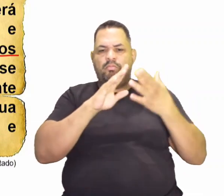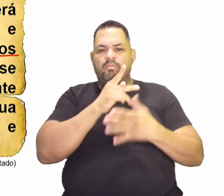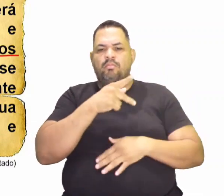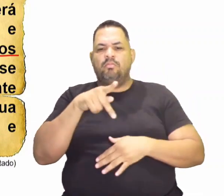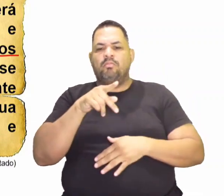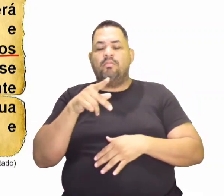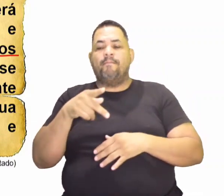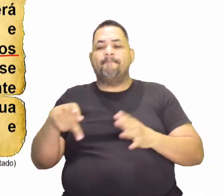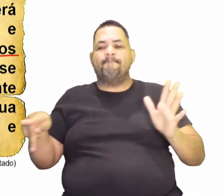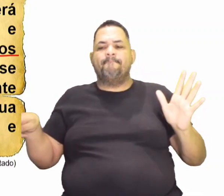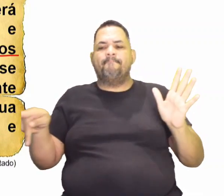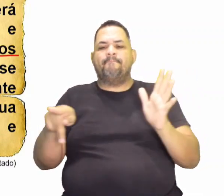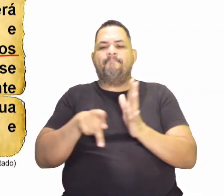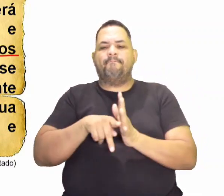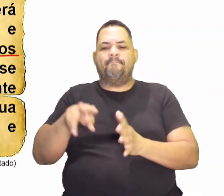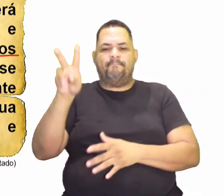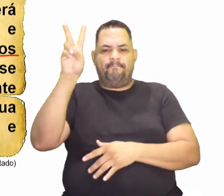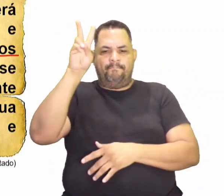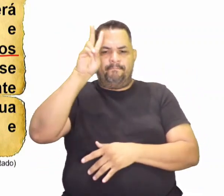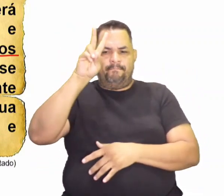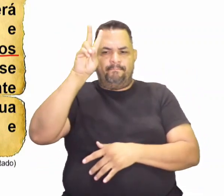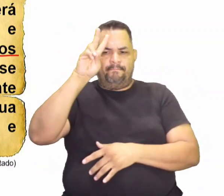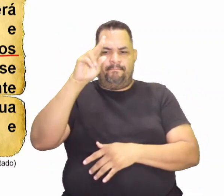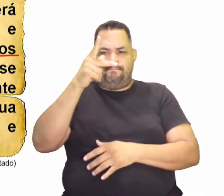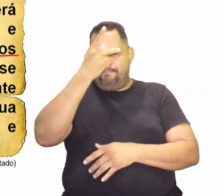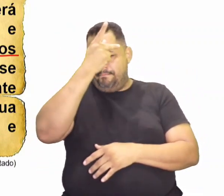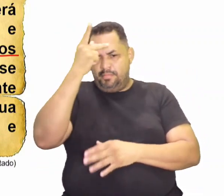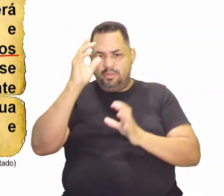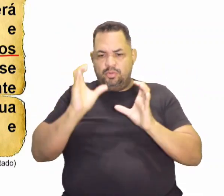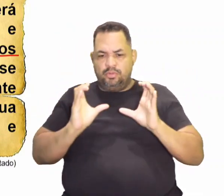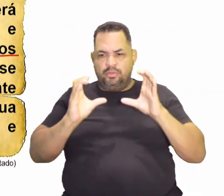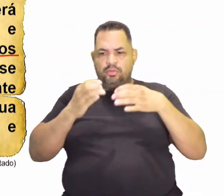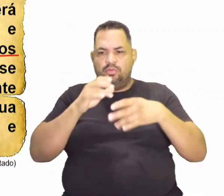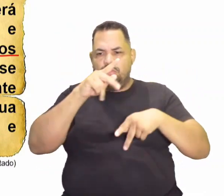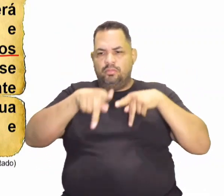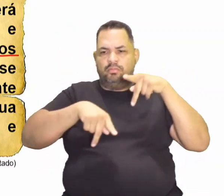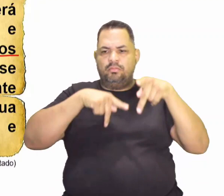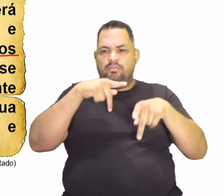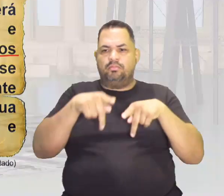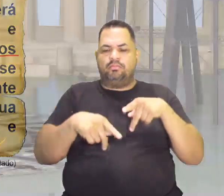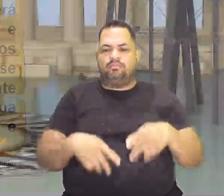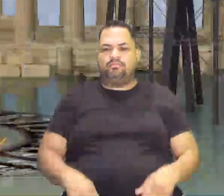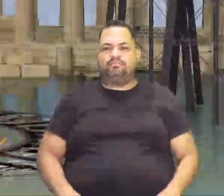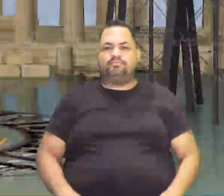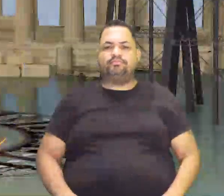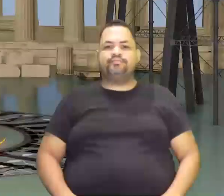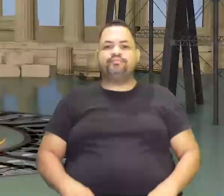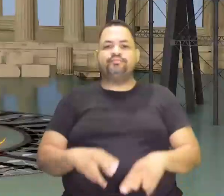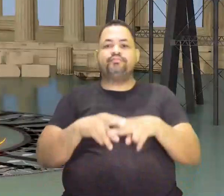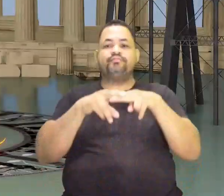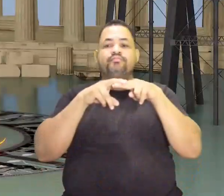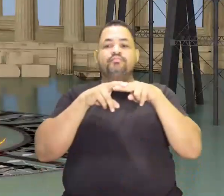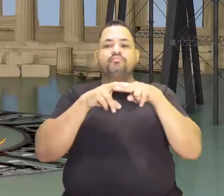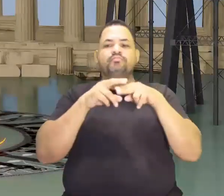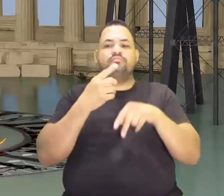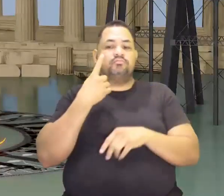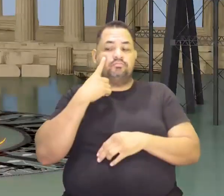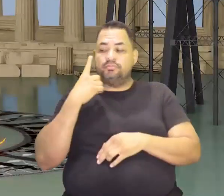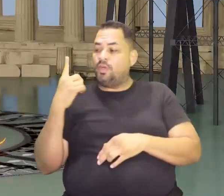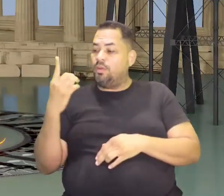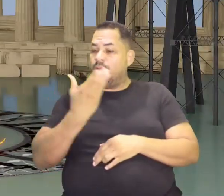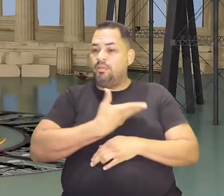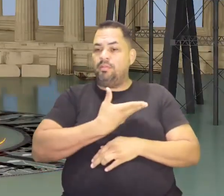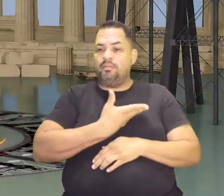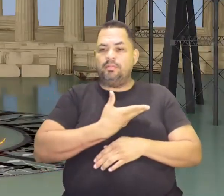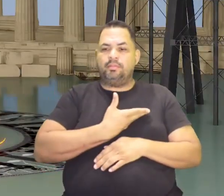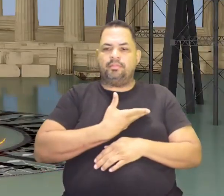pela sua própria história pessoal e coletiva. Então tá aí. Por isso que vocês veem, olha só, olha pro colega aí, olha pro